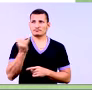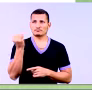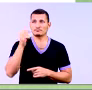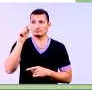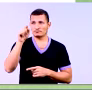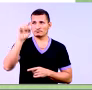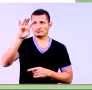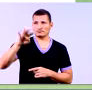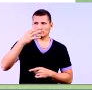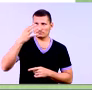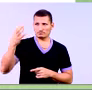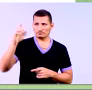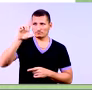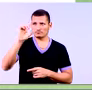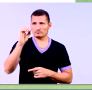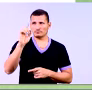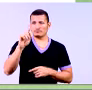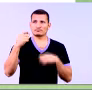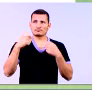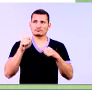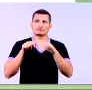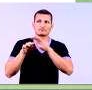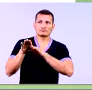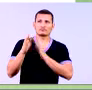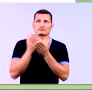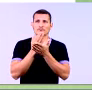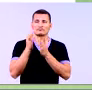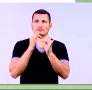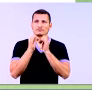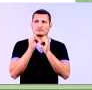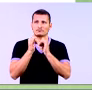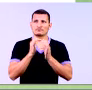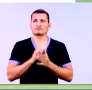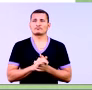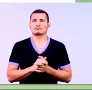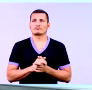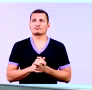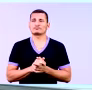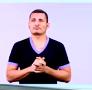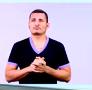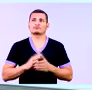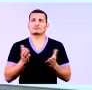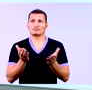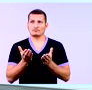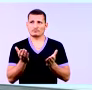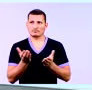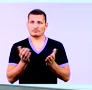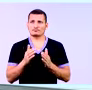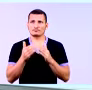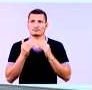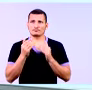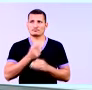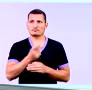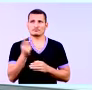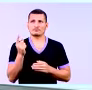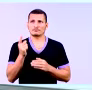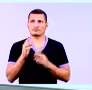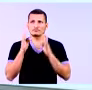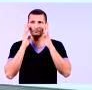do sistema é que ele precisa guardar algumas informações. Então, nesse momento, eu peço que vocês